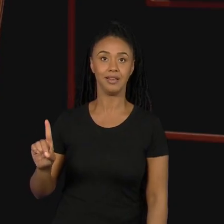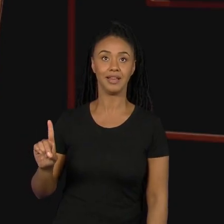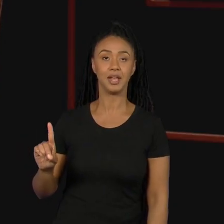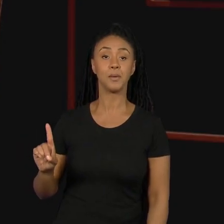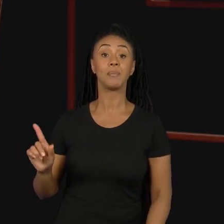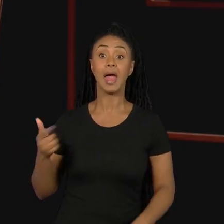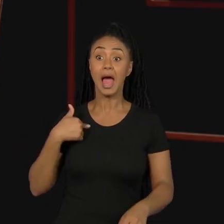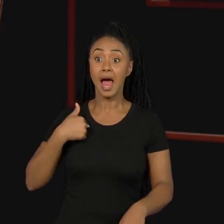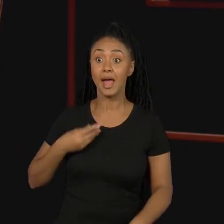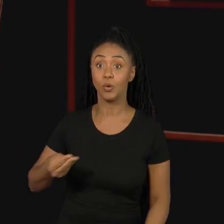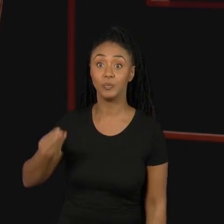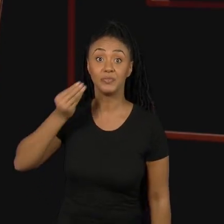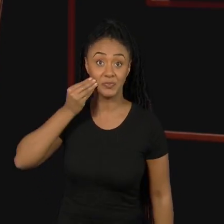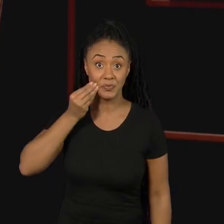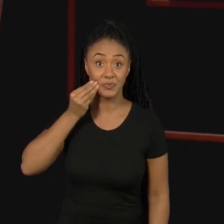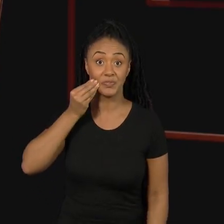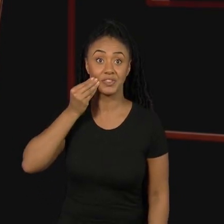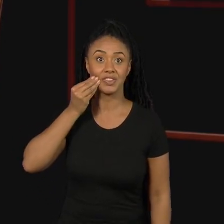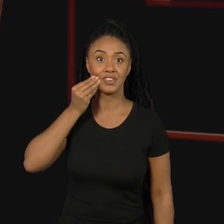a experiência,